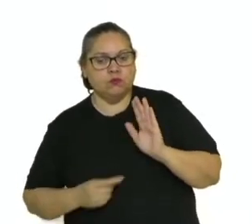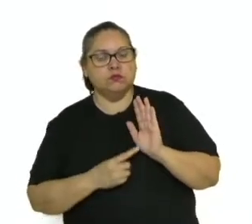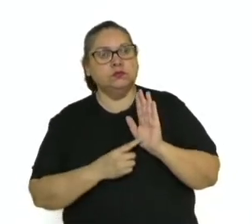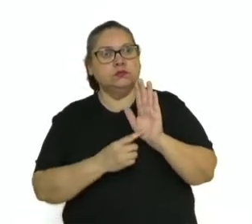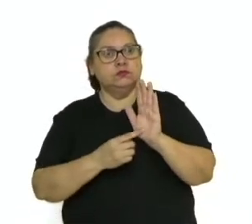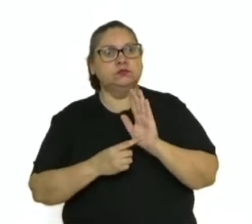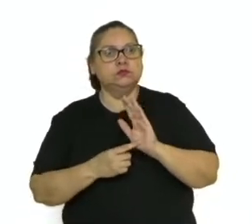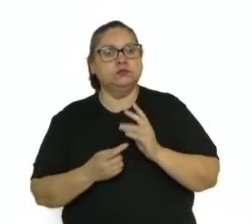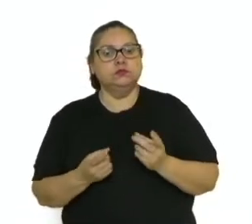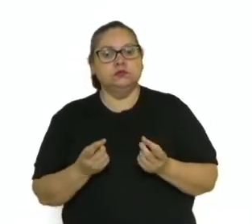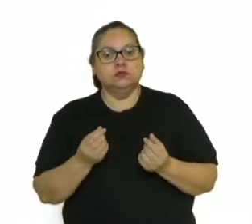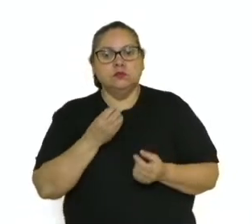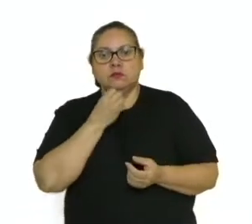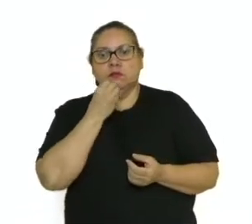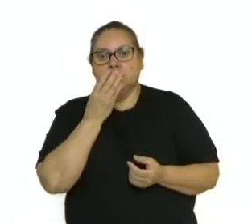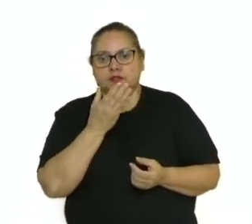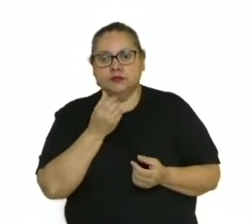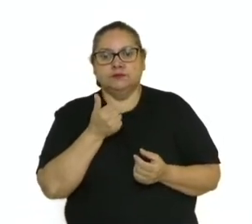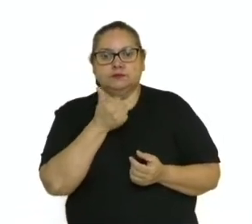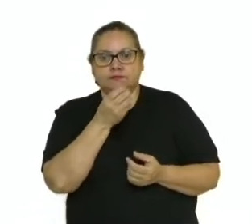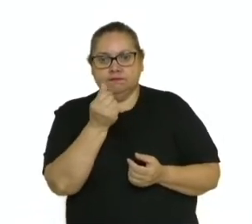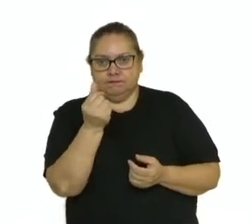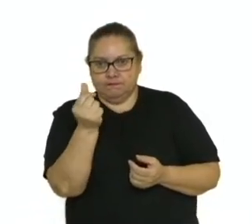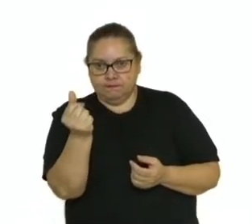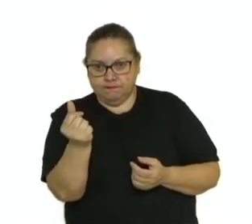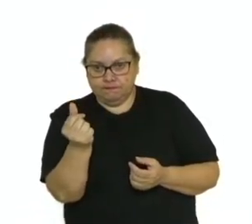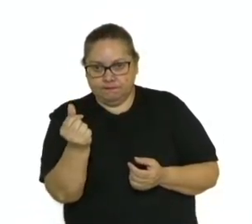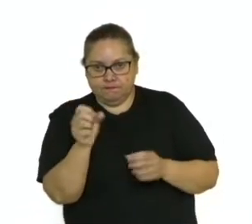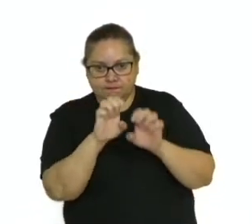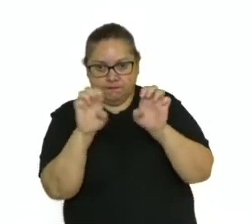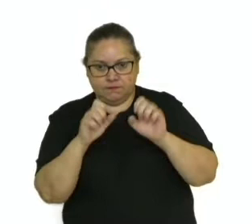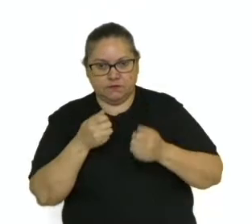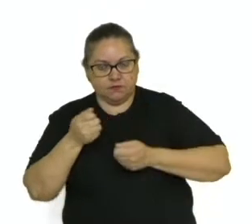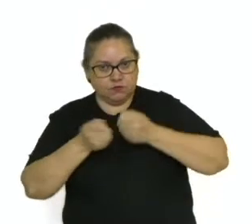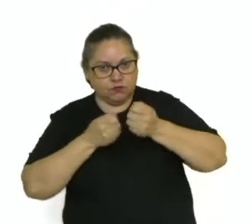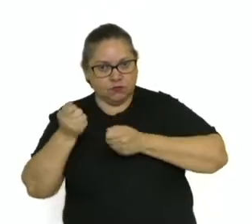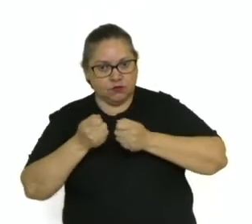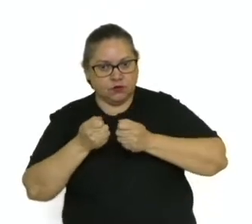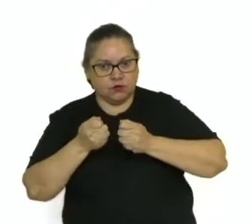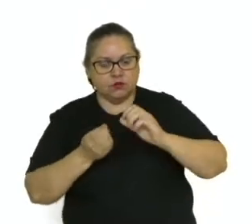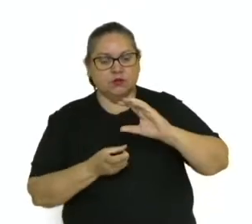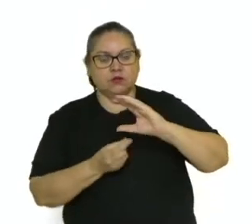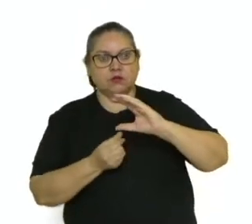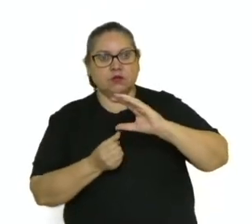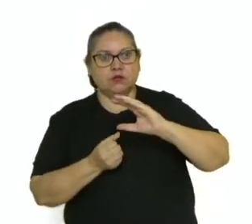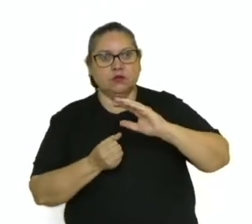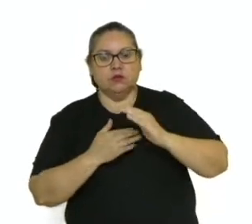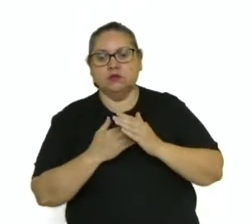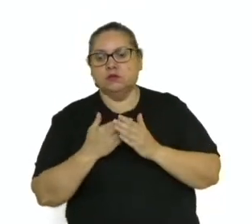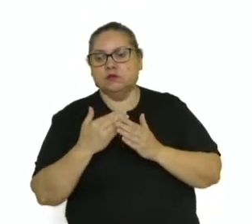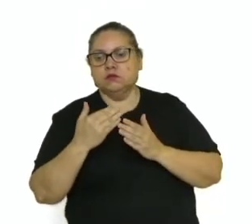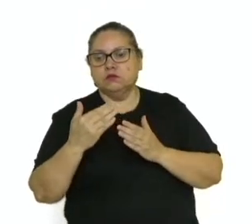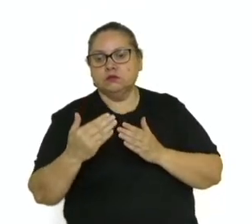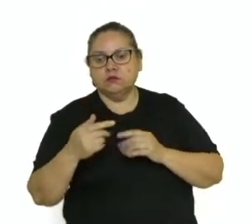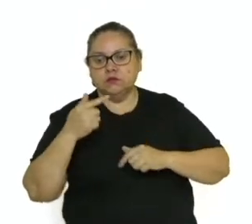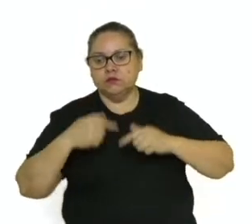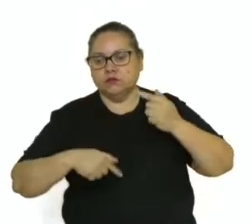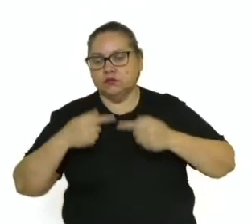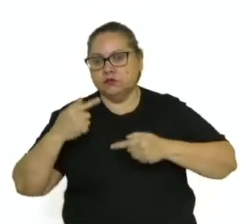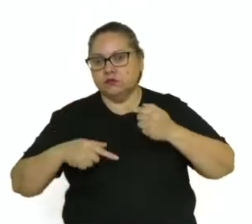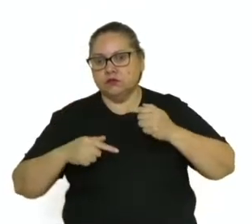na forma de bens e dinheiro. Apesar de ser considerado um sistema econômico, o capitalismo estende-se aos campos